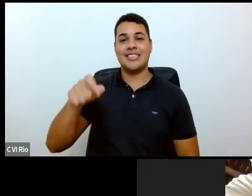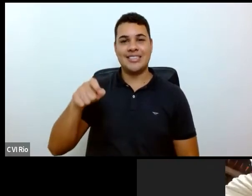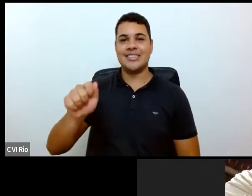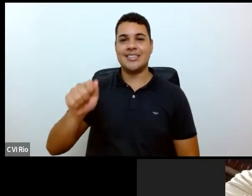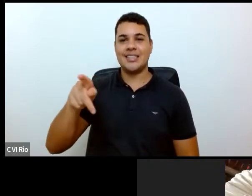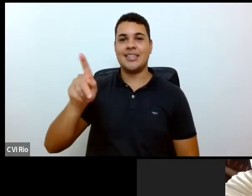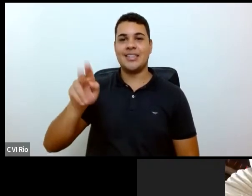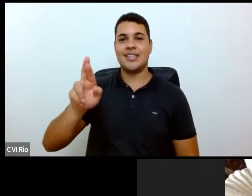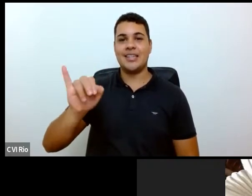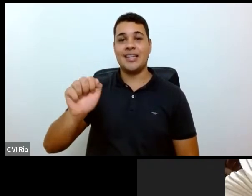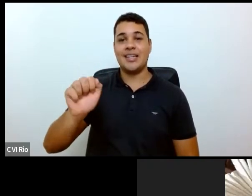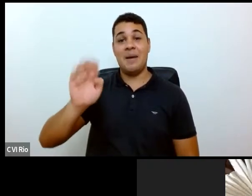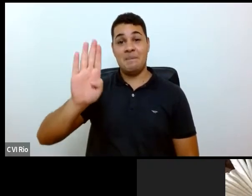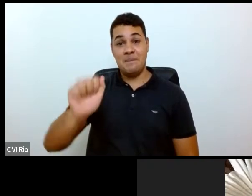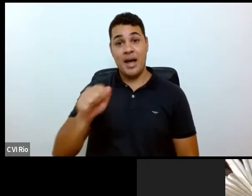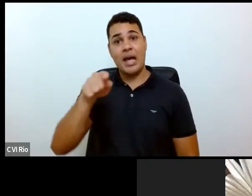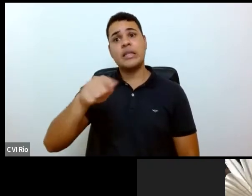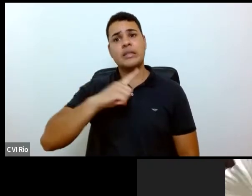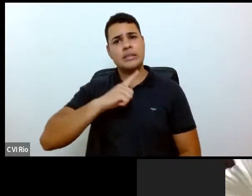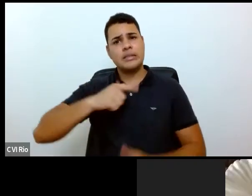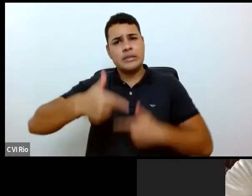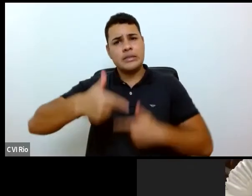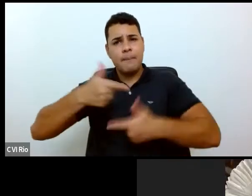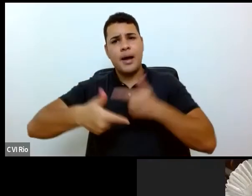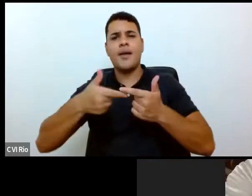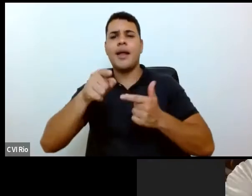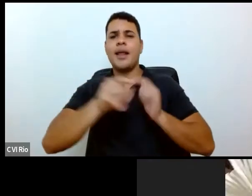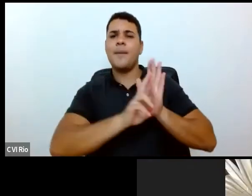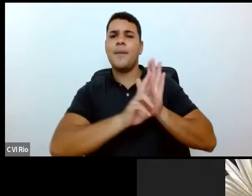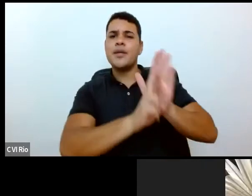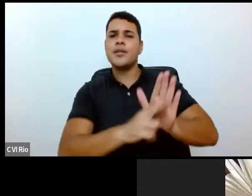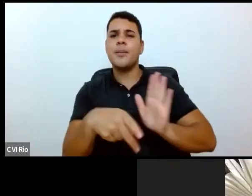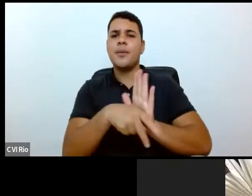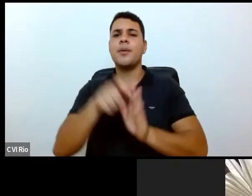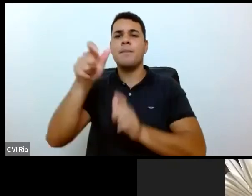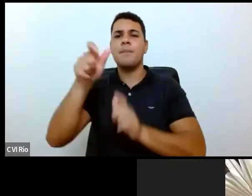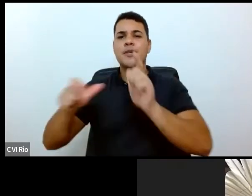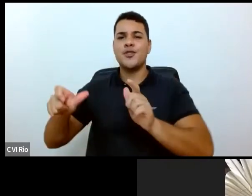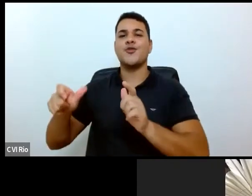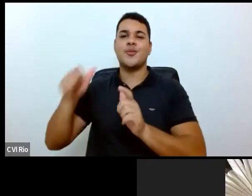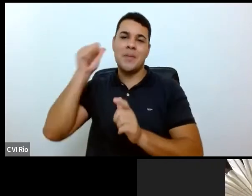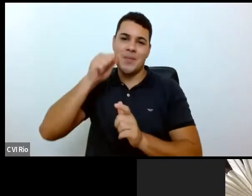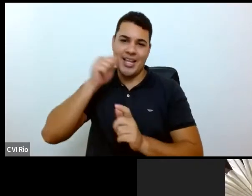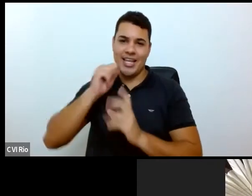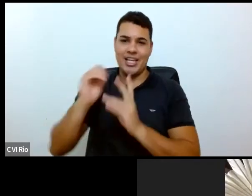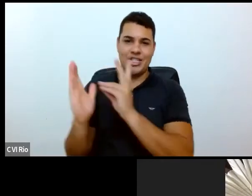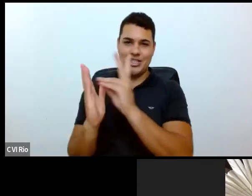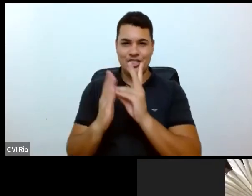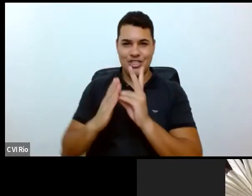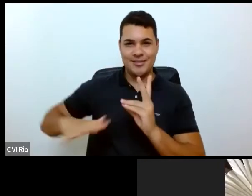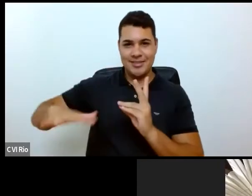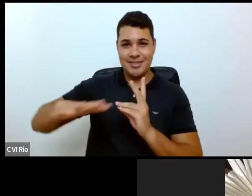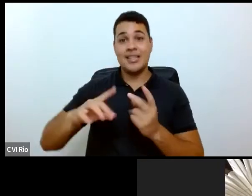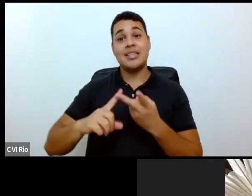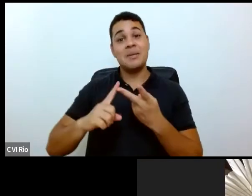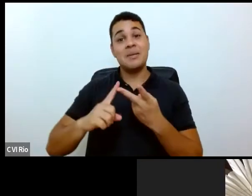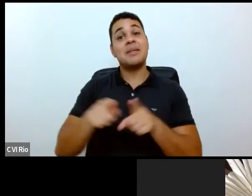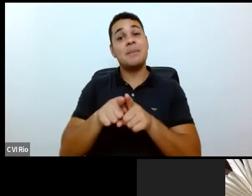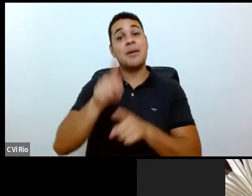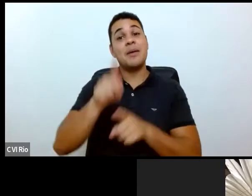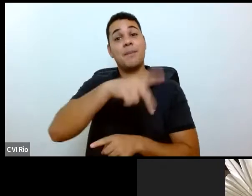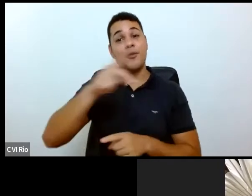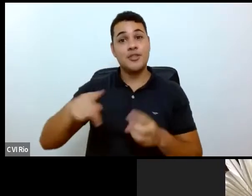atua em múltiplas frentes, é representante das causas dos povos e das mulheres indígenas, professora,